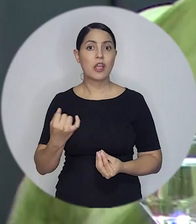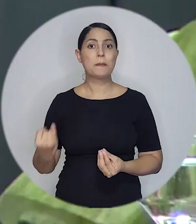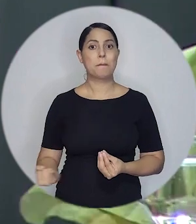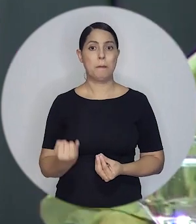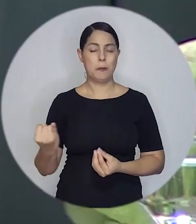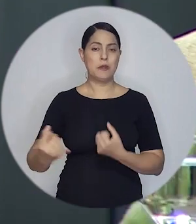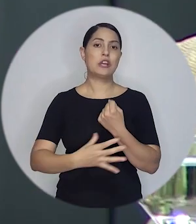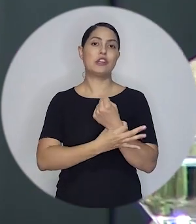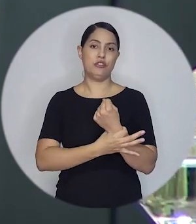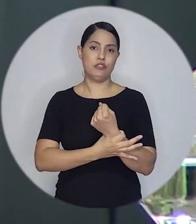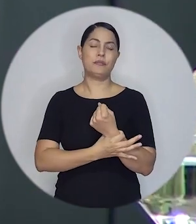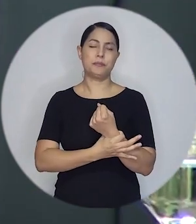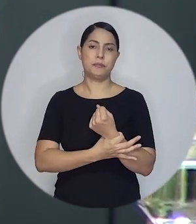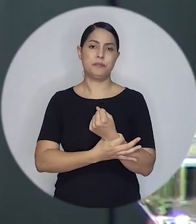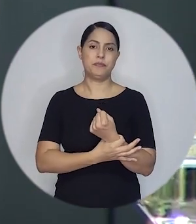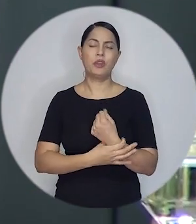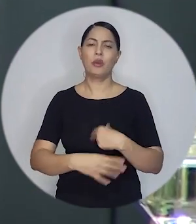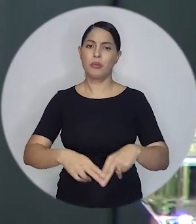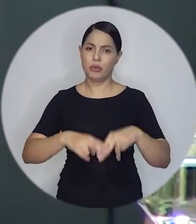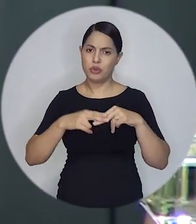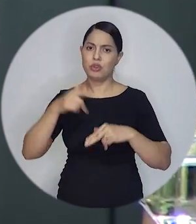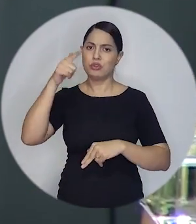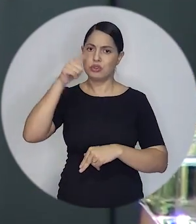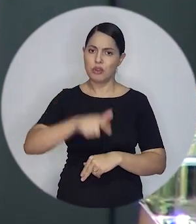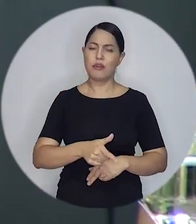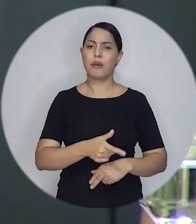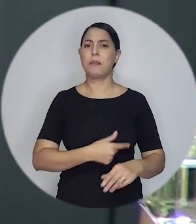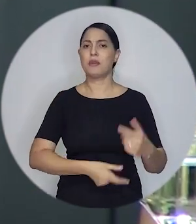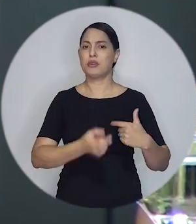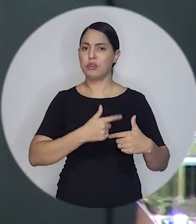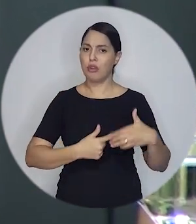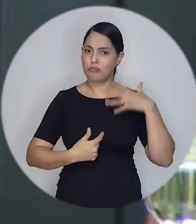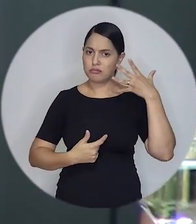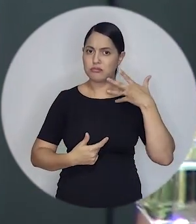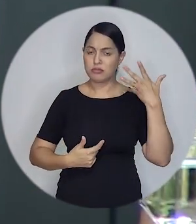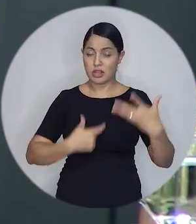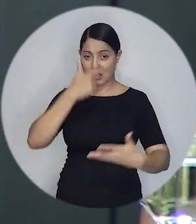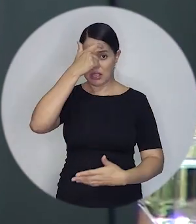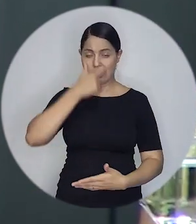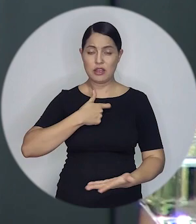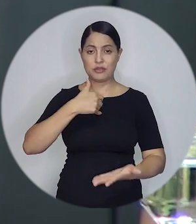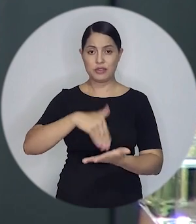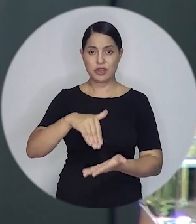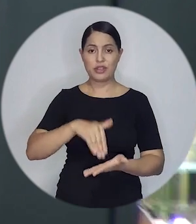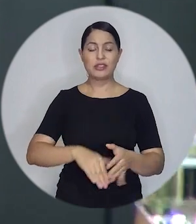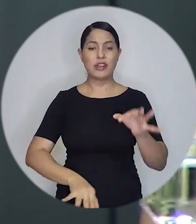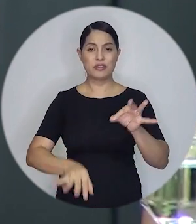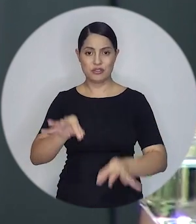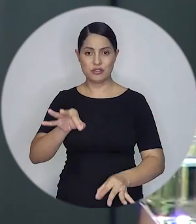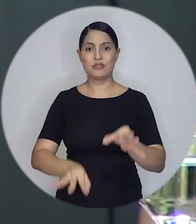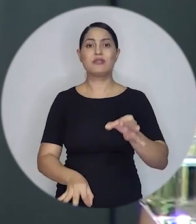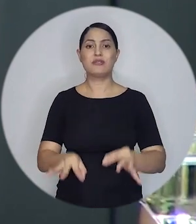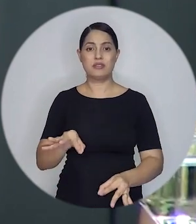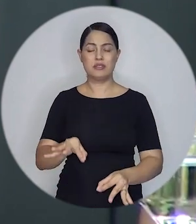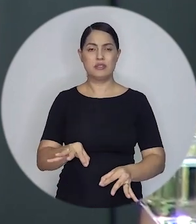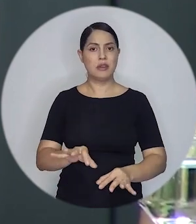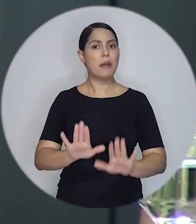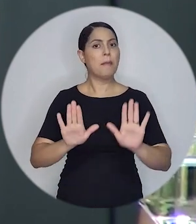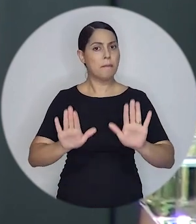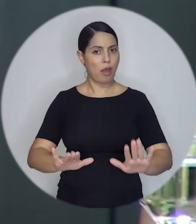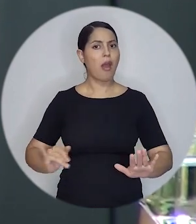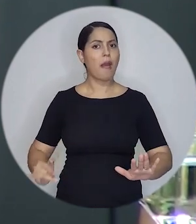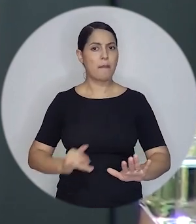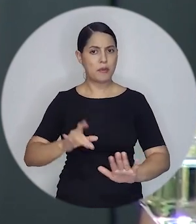observar essa importante garantia. E por isso que eu volto aqui ao início da minha fala. Sou o secretário nacional de Justiça, mas jamais